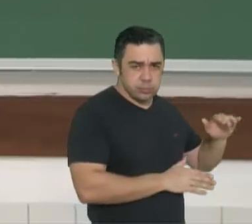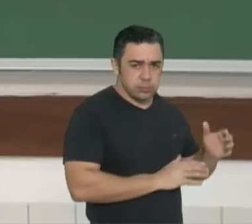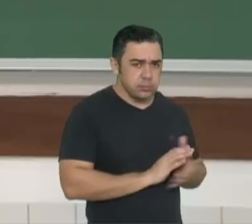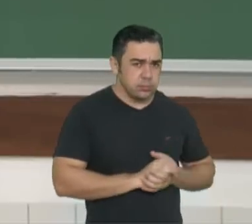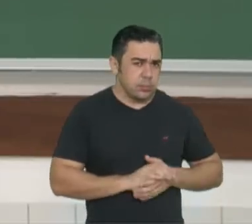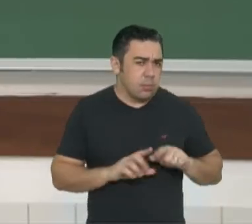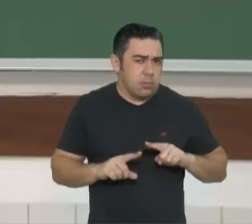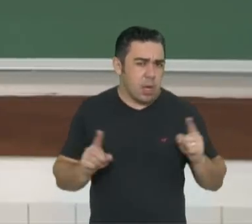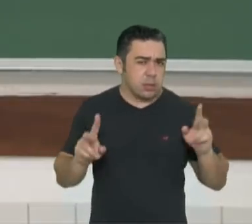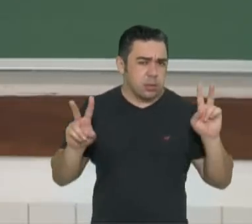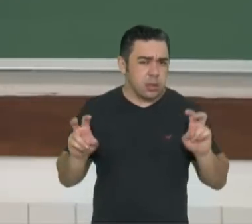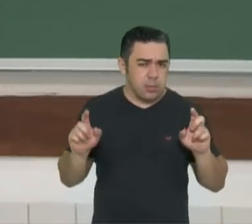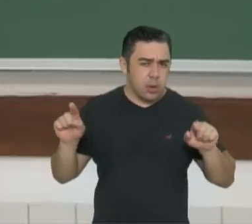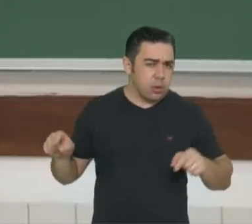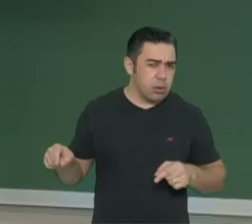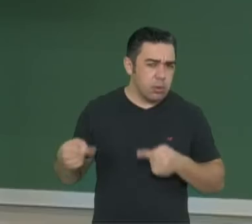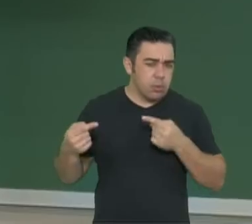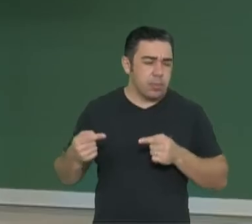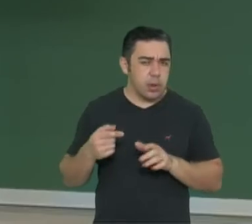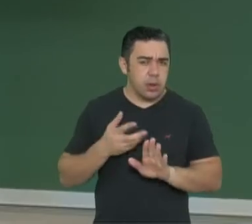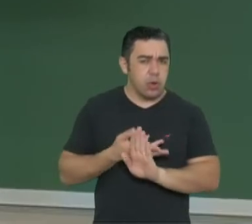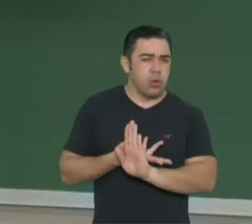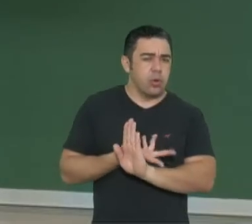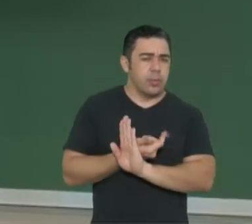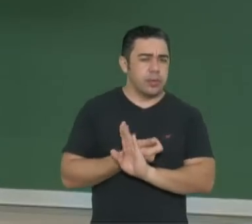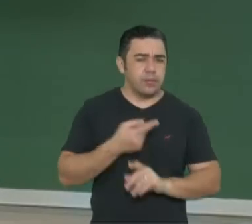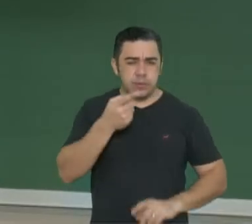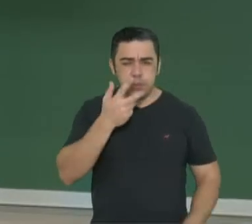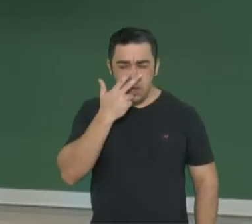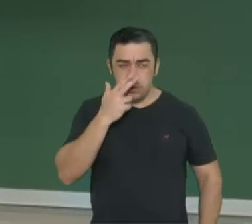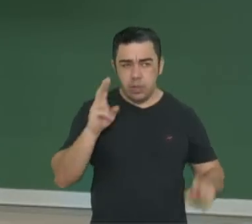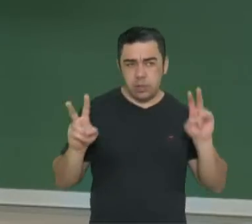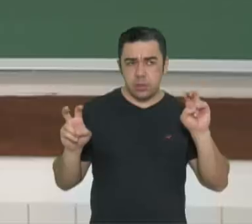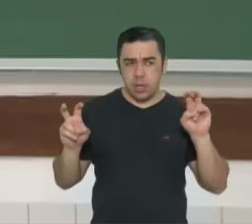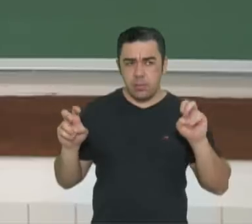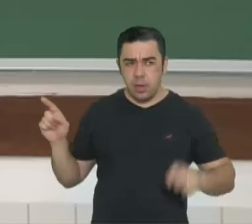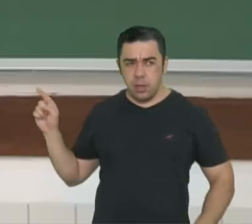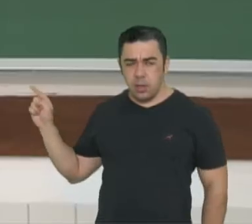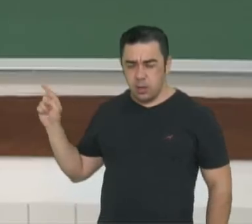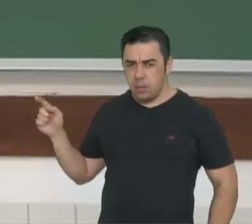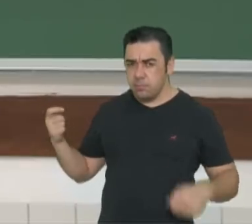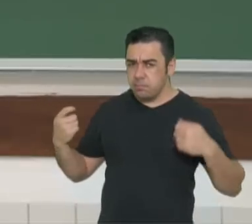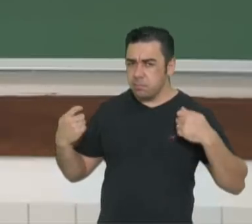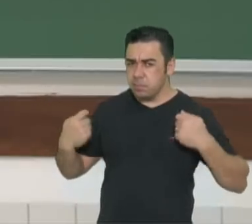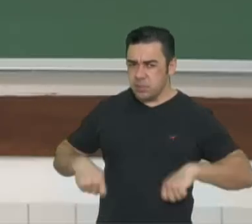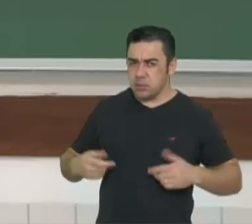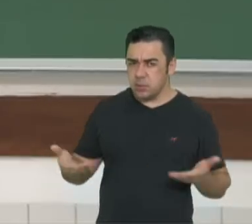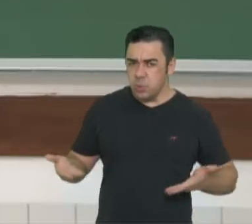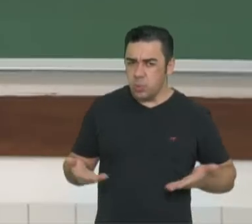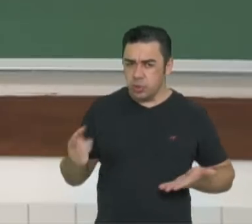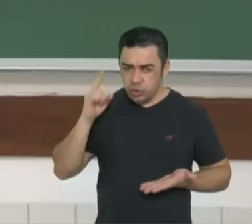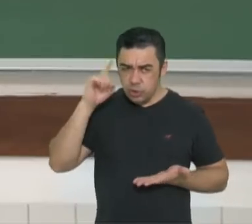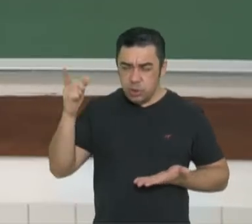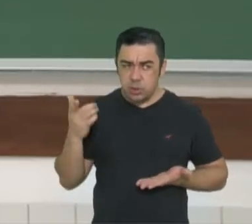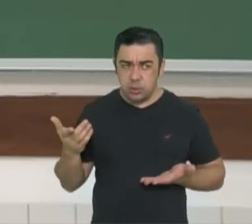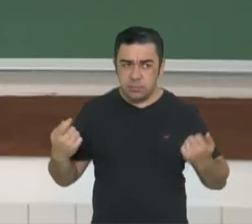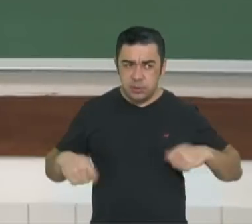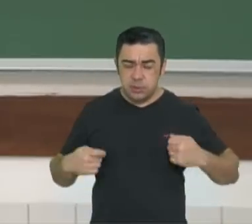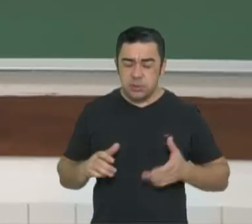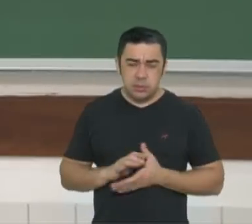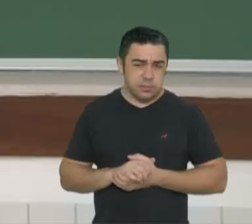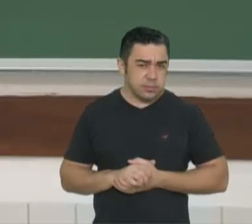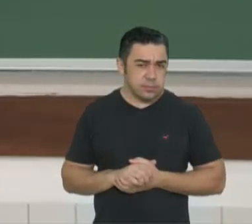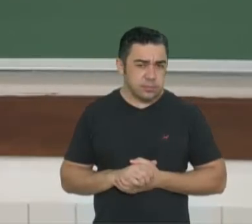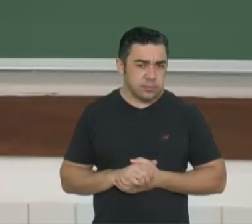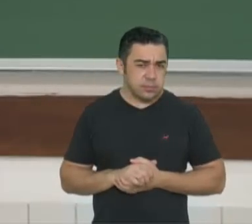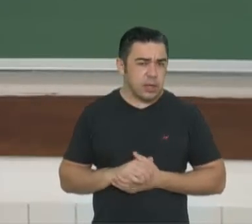à corrupção. Você acha que esse tema, combate à corrupção, é um tema necessário nos dias de hoje no Brasil? É